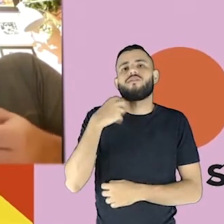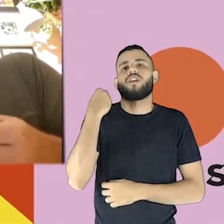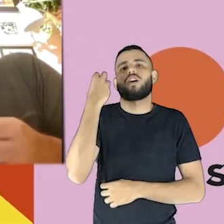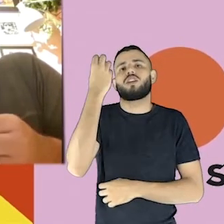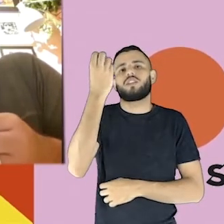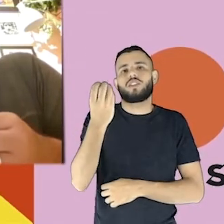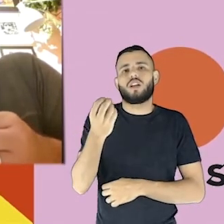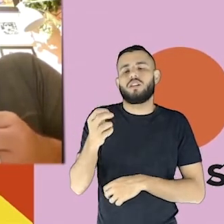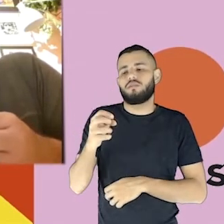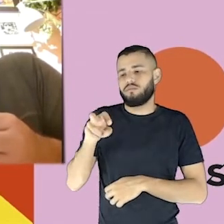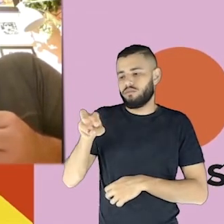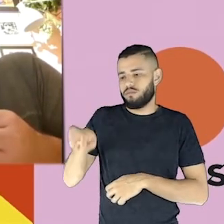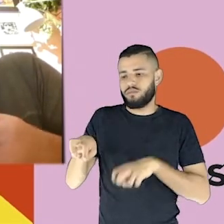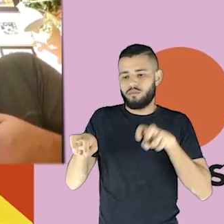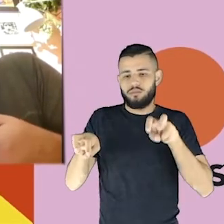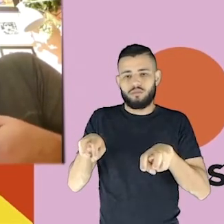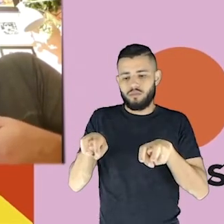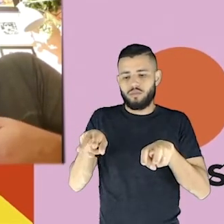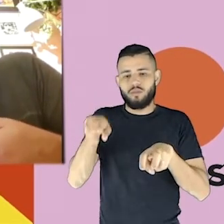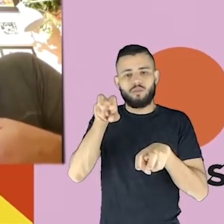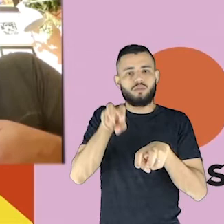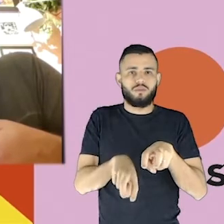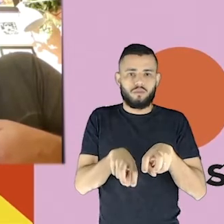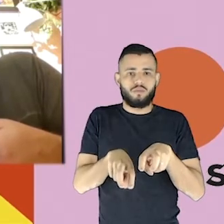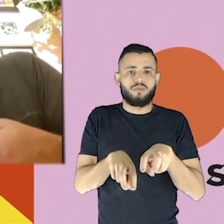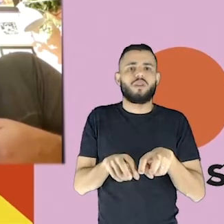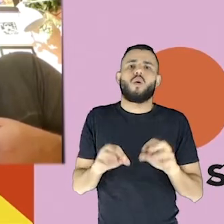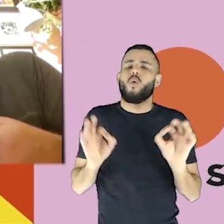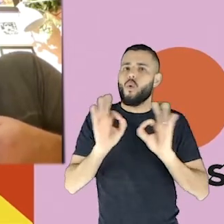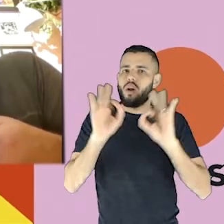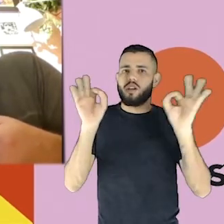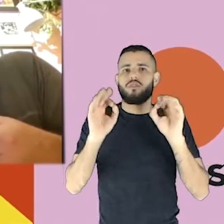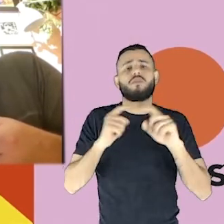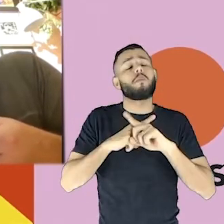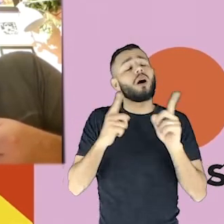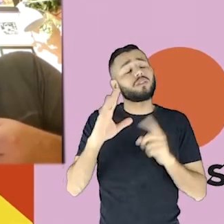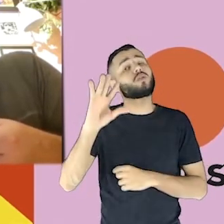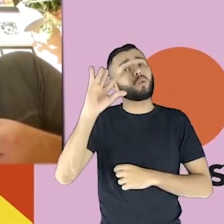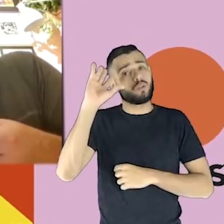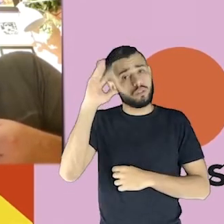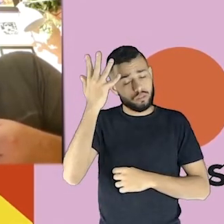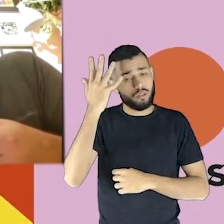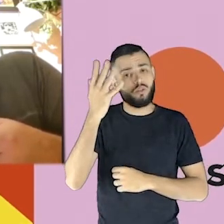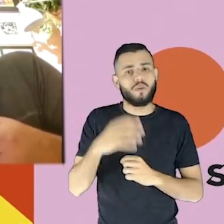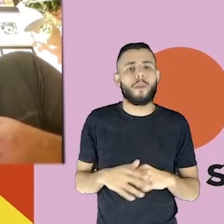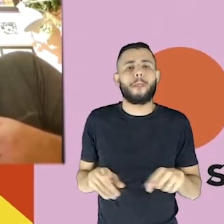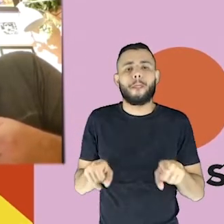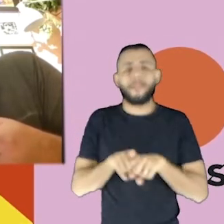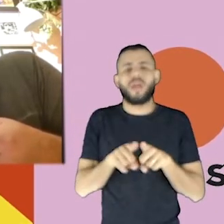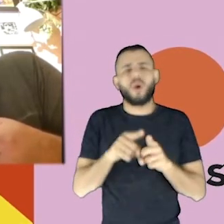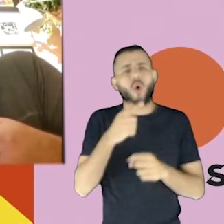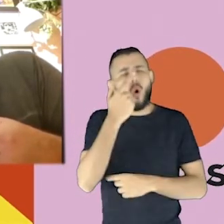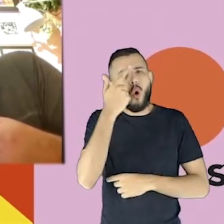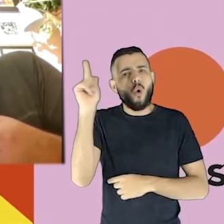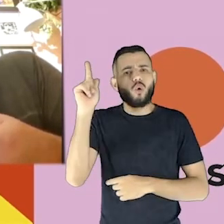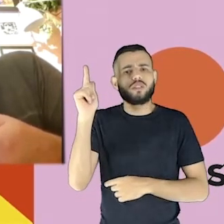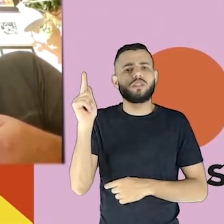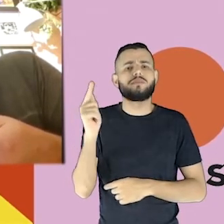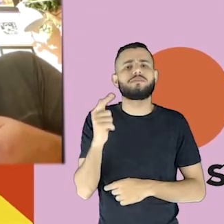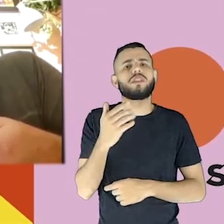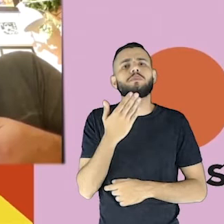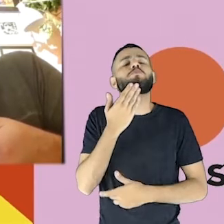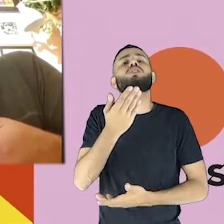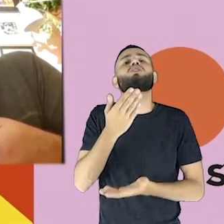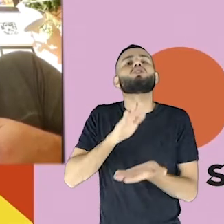viajar sentado no meio de duas poltronas, é ridículo isso, mas foi um passo que rolou. E outra que ele entrou é de